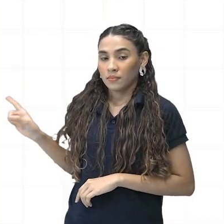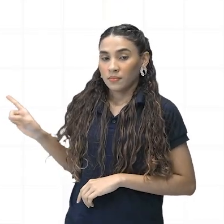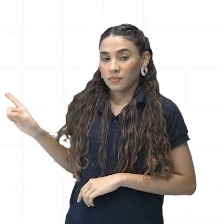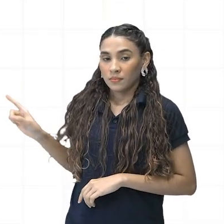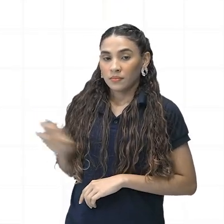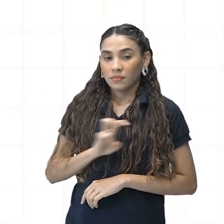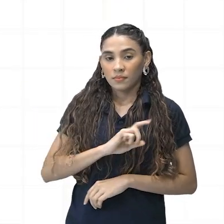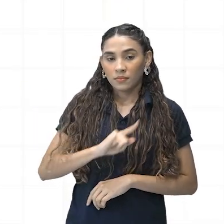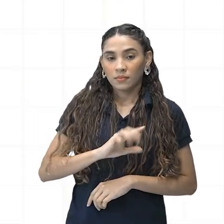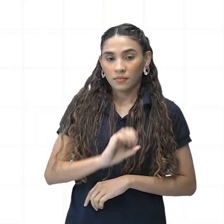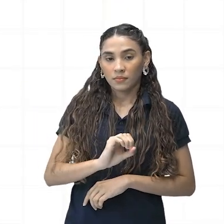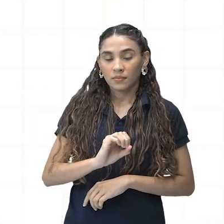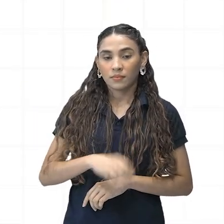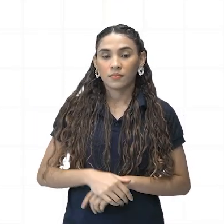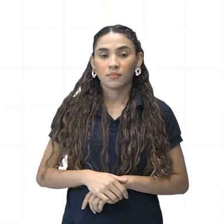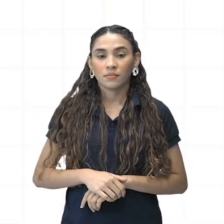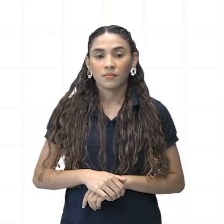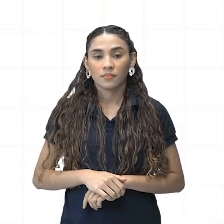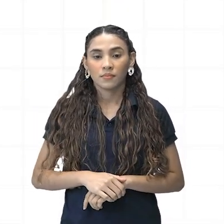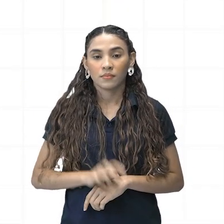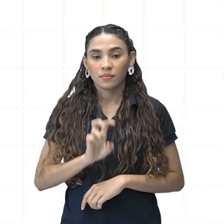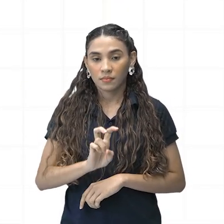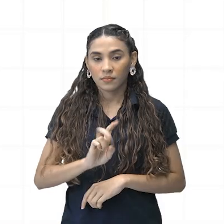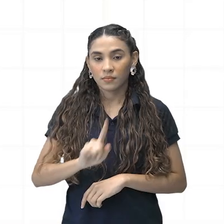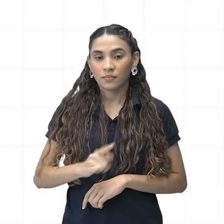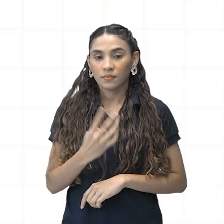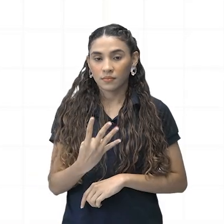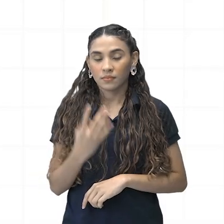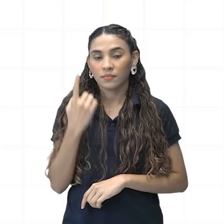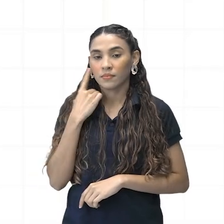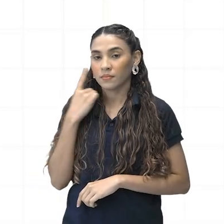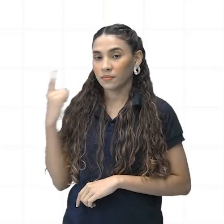eu vou ter aqui do lado o 5,4.